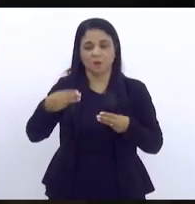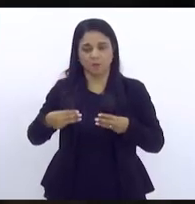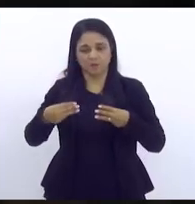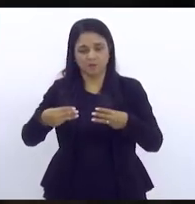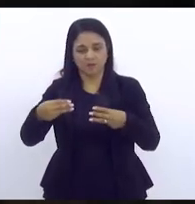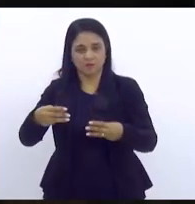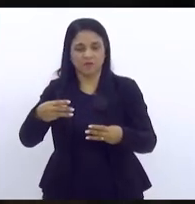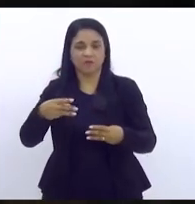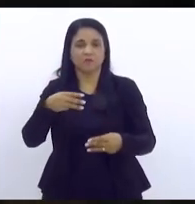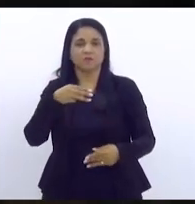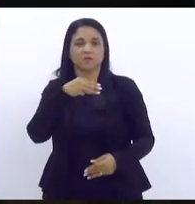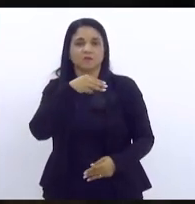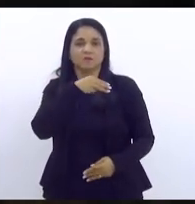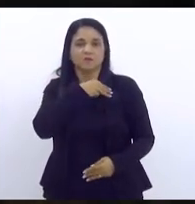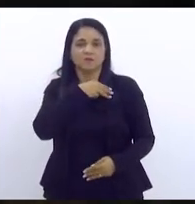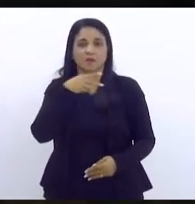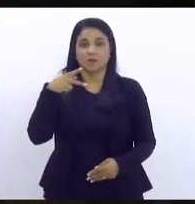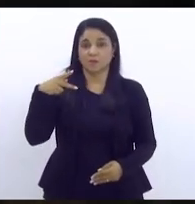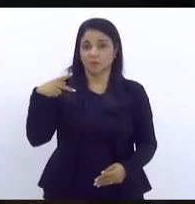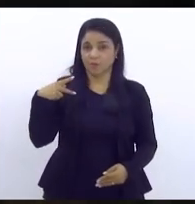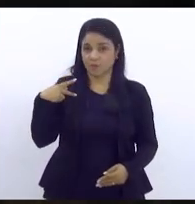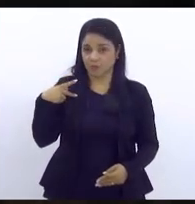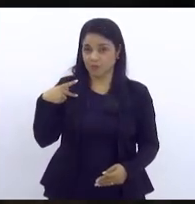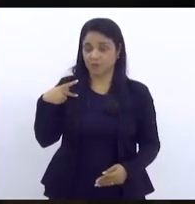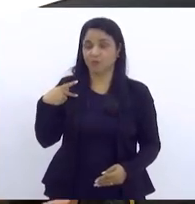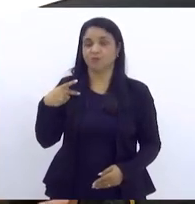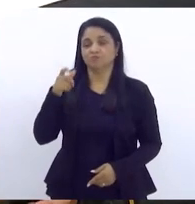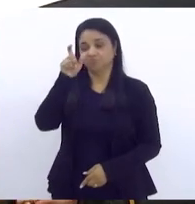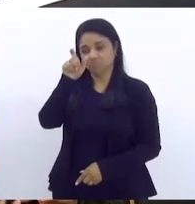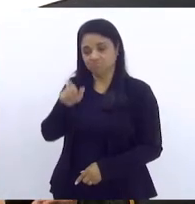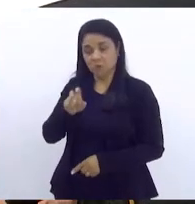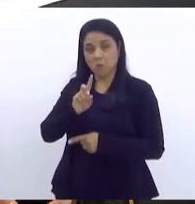Público Federal na figura do promotor Thiago